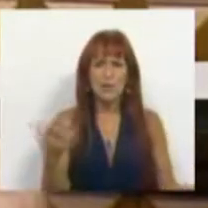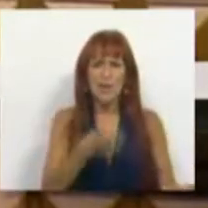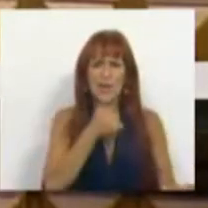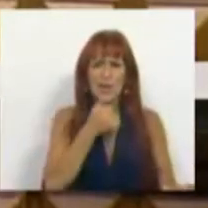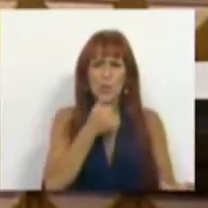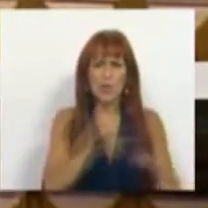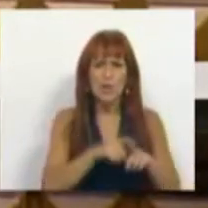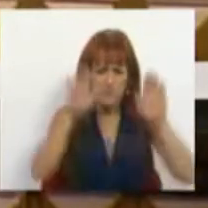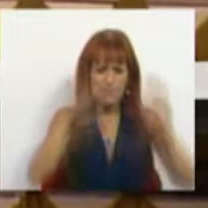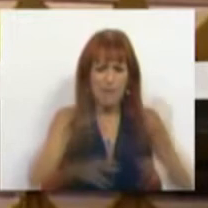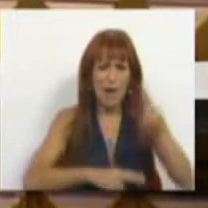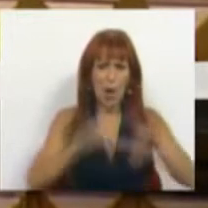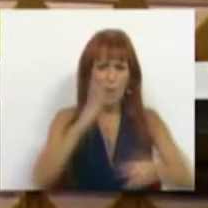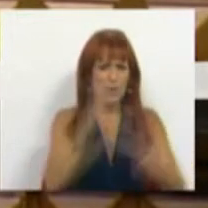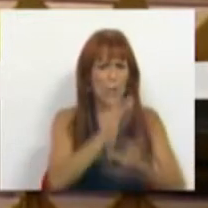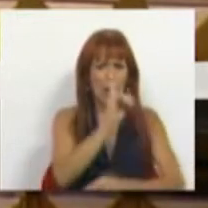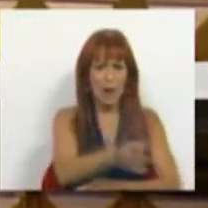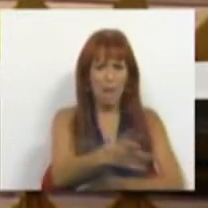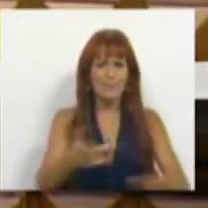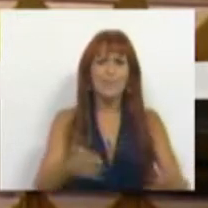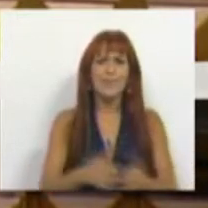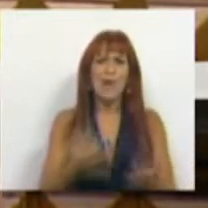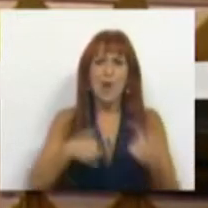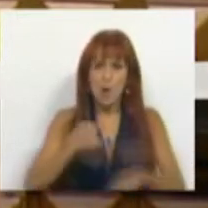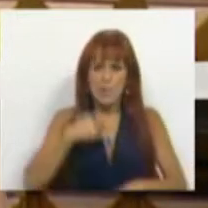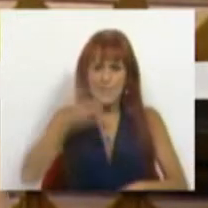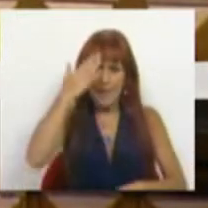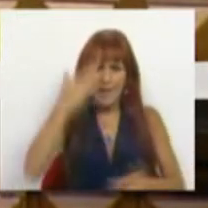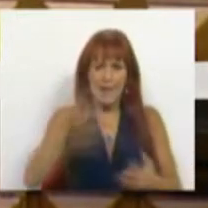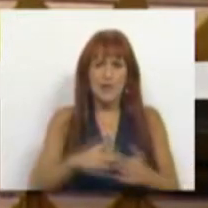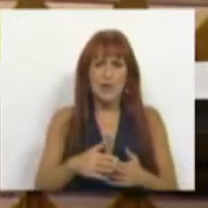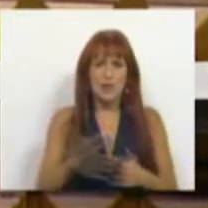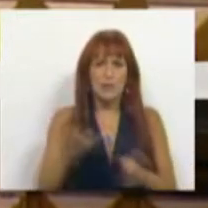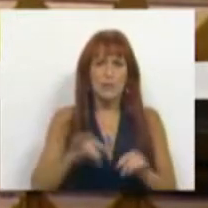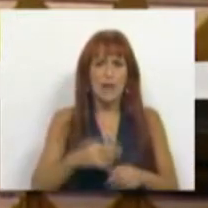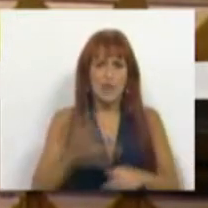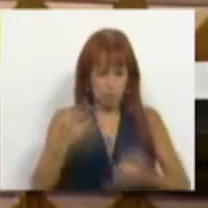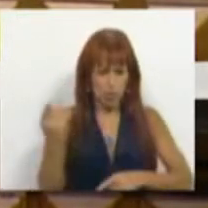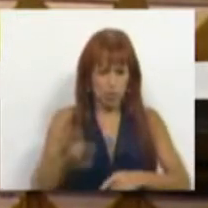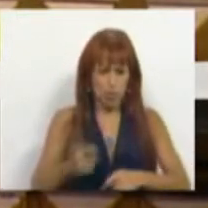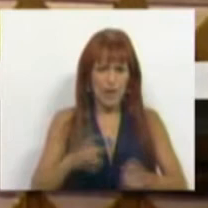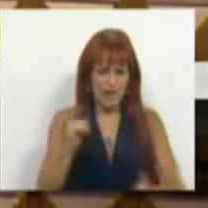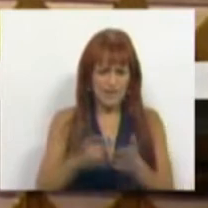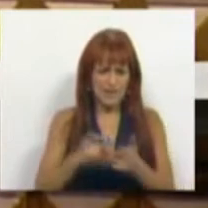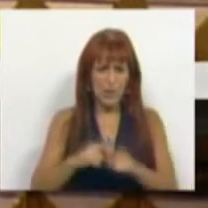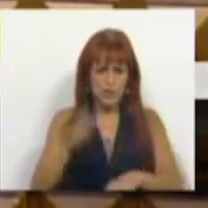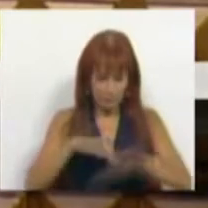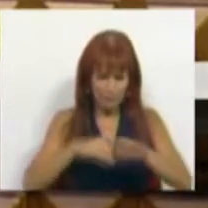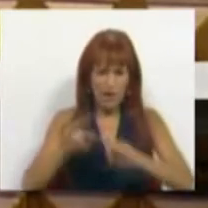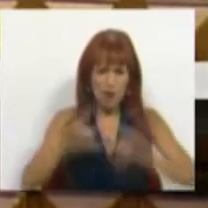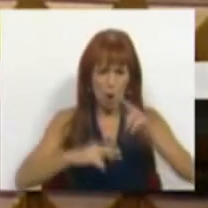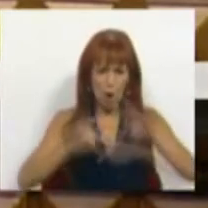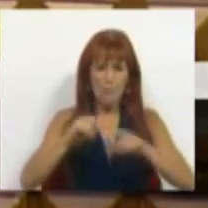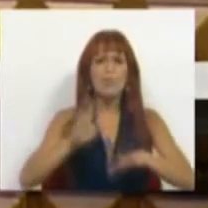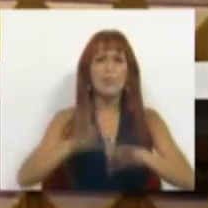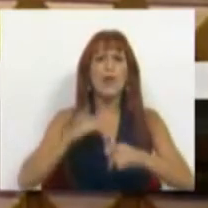a suspensão das obras nesta escola. Nós entendemos que é mais que justa a necessidade da realização de obras e